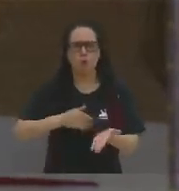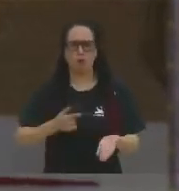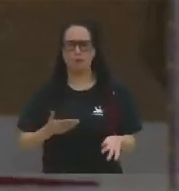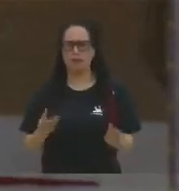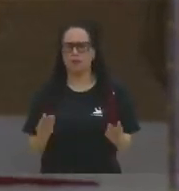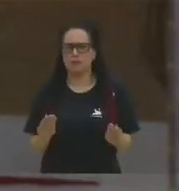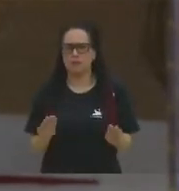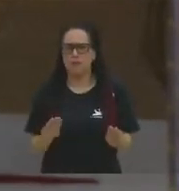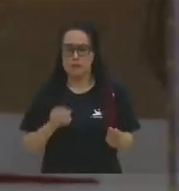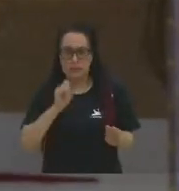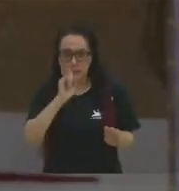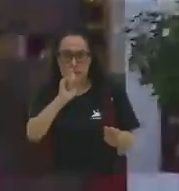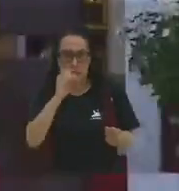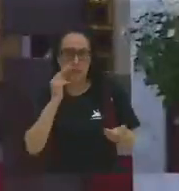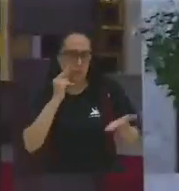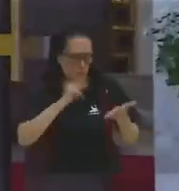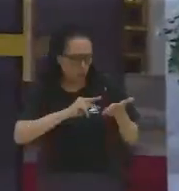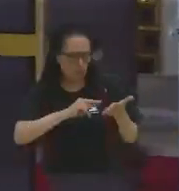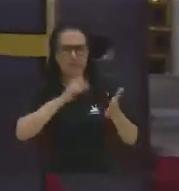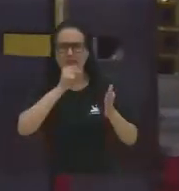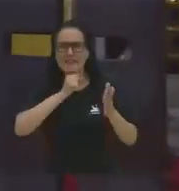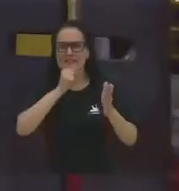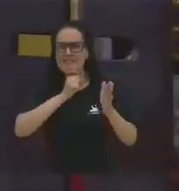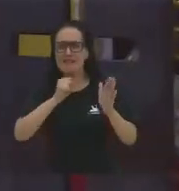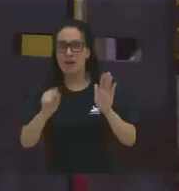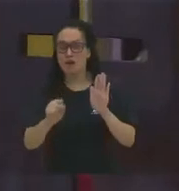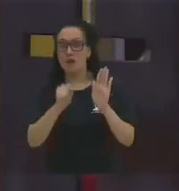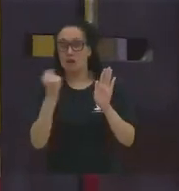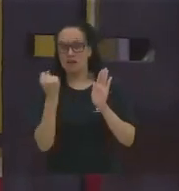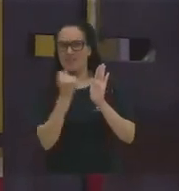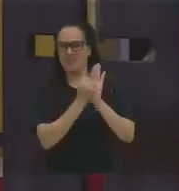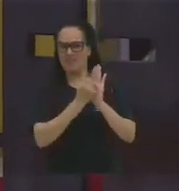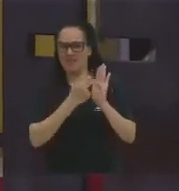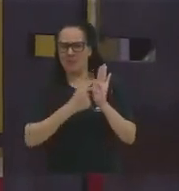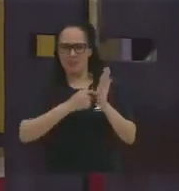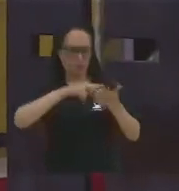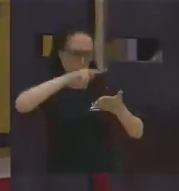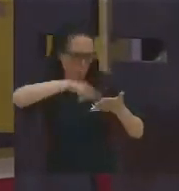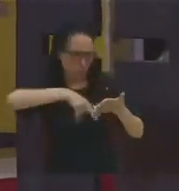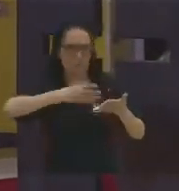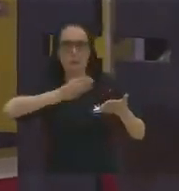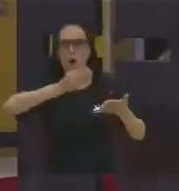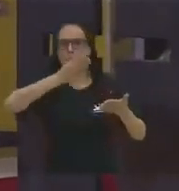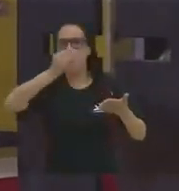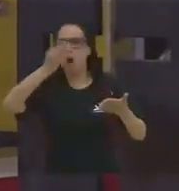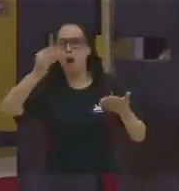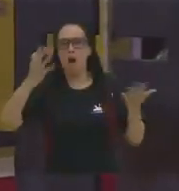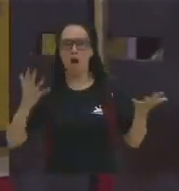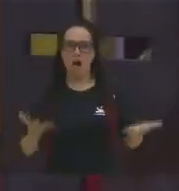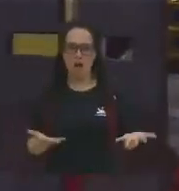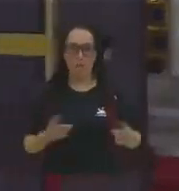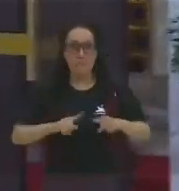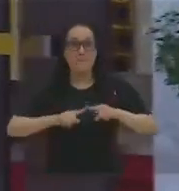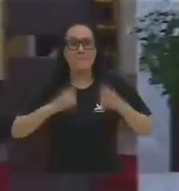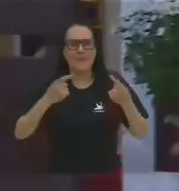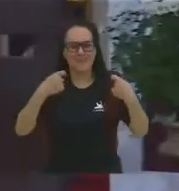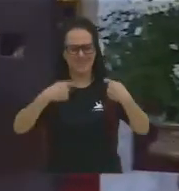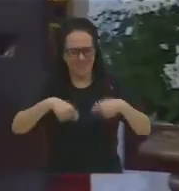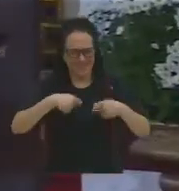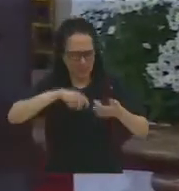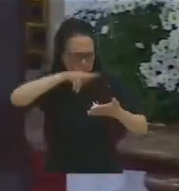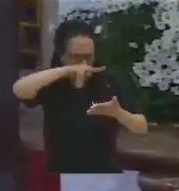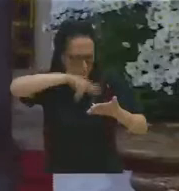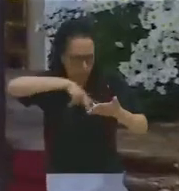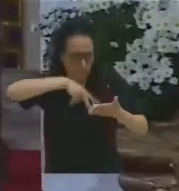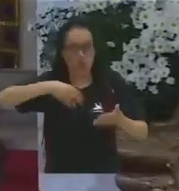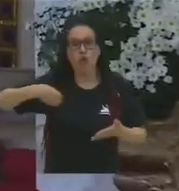Antigo Testamento, está cheio disso. Só que a gente tem que ler a Bíblia agora a partir do Novo Testamento, que mostra que Jesus se